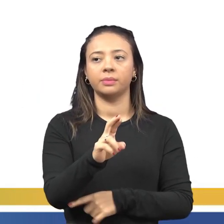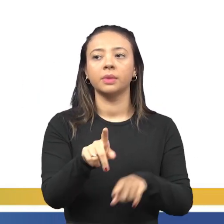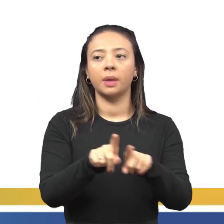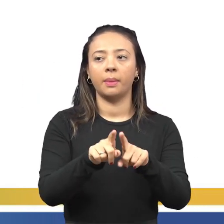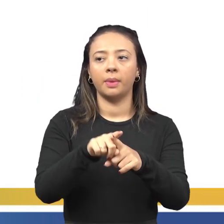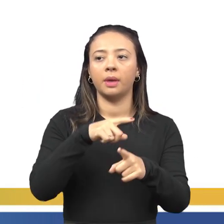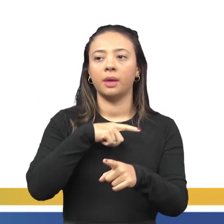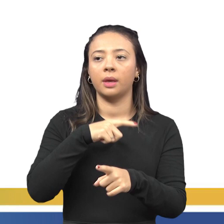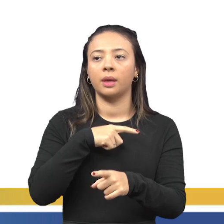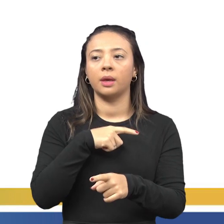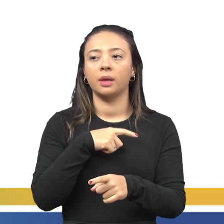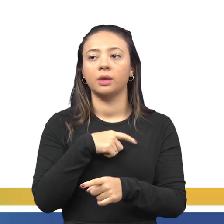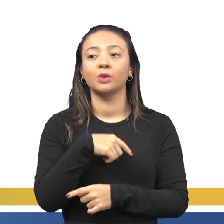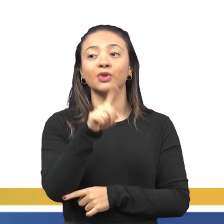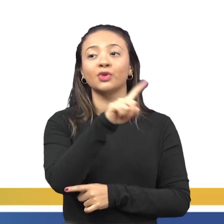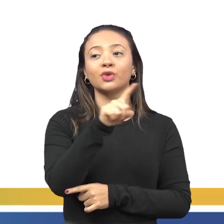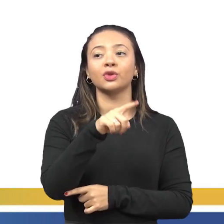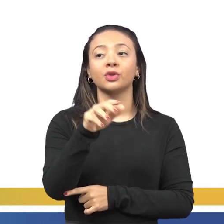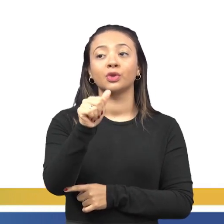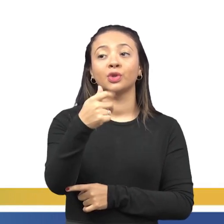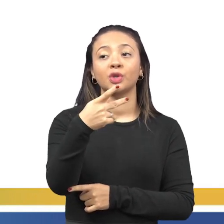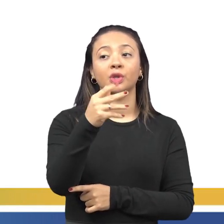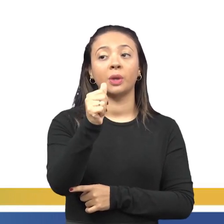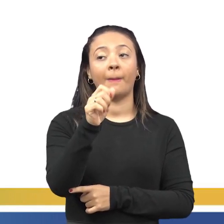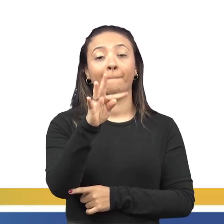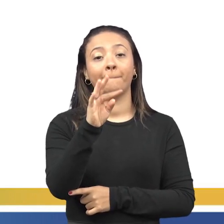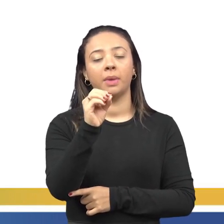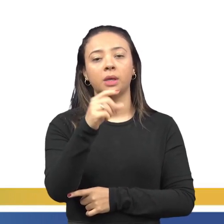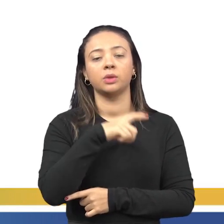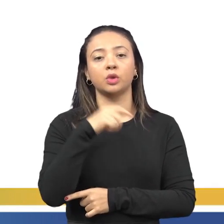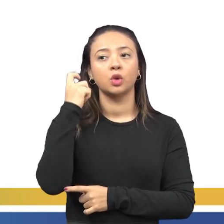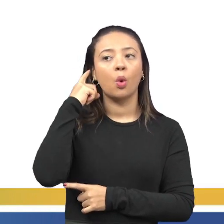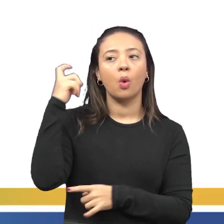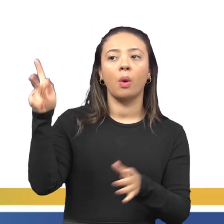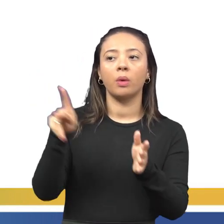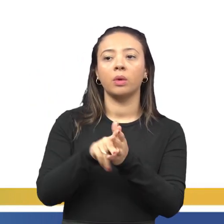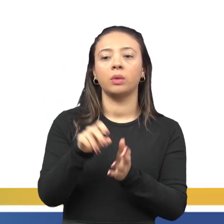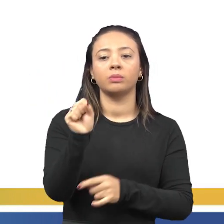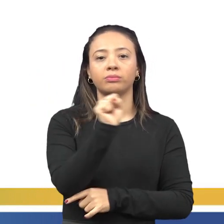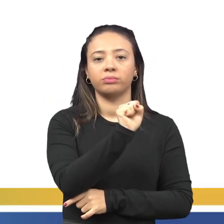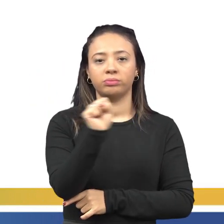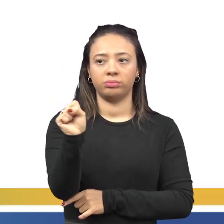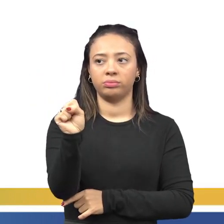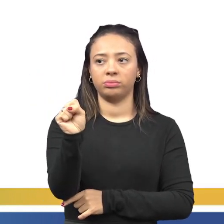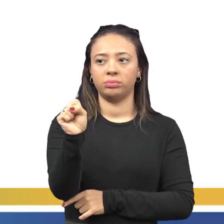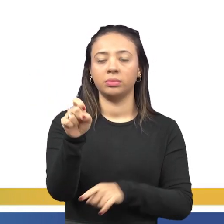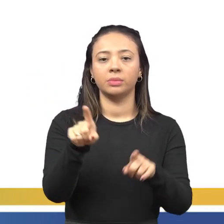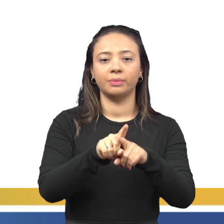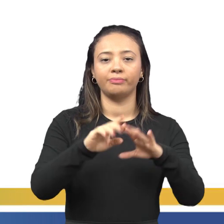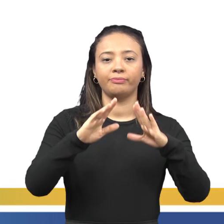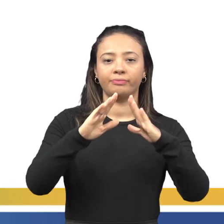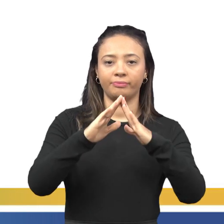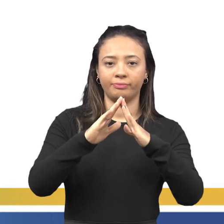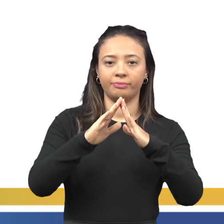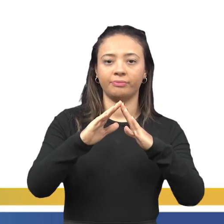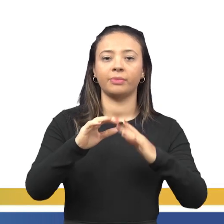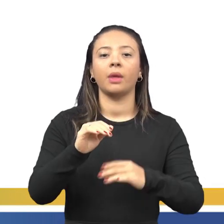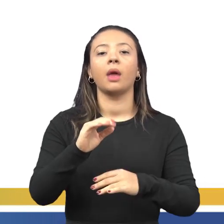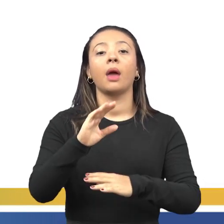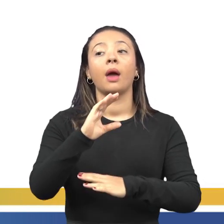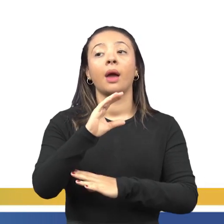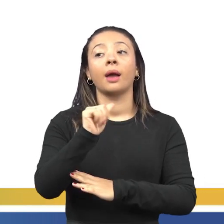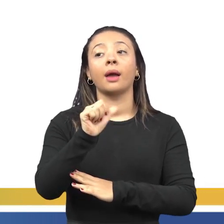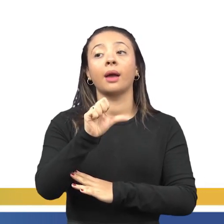Z, ó, sapato, som de 2S. Caça, certo? Com som aí de 2S,